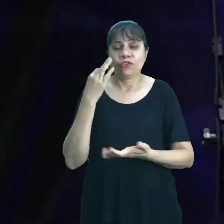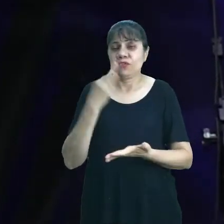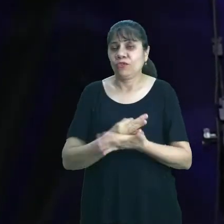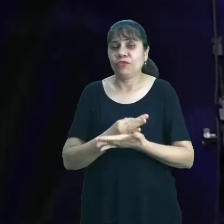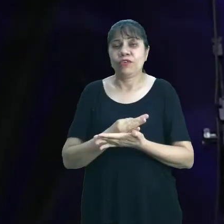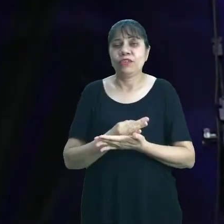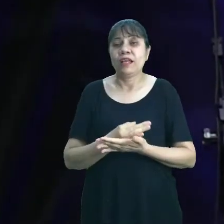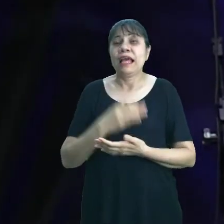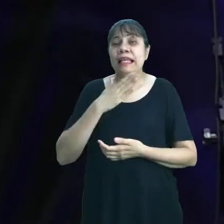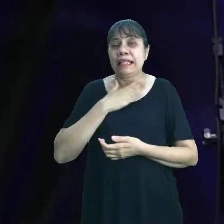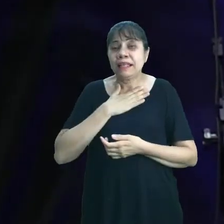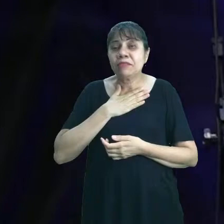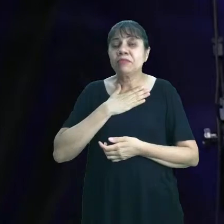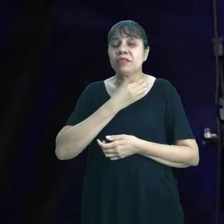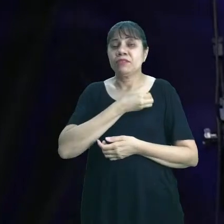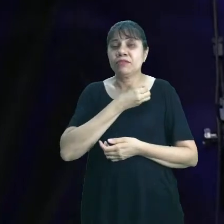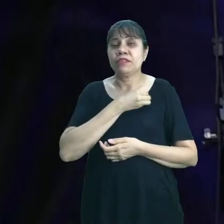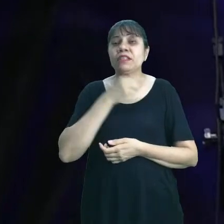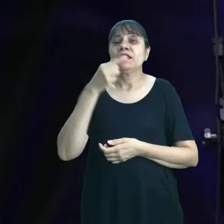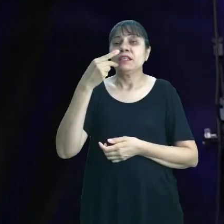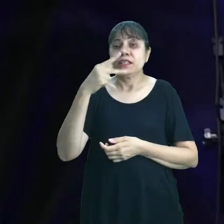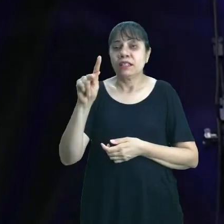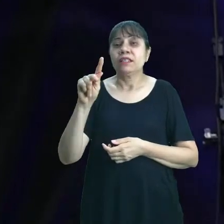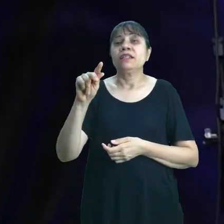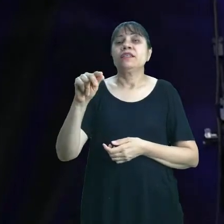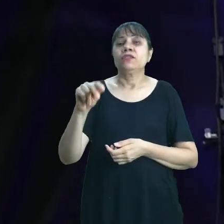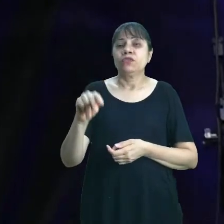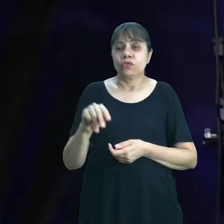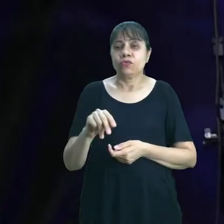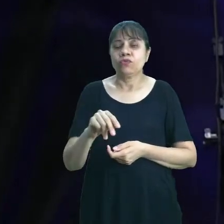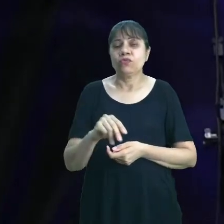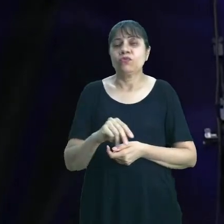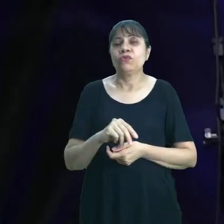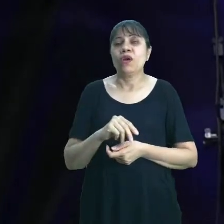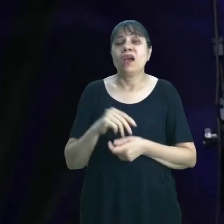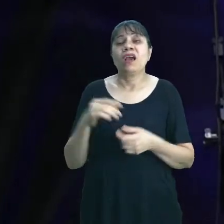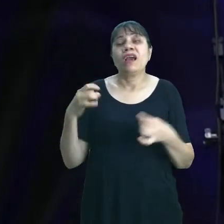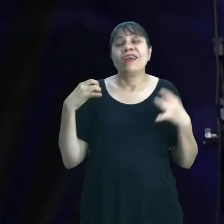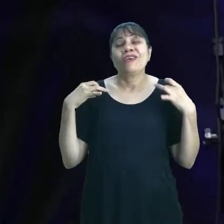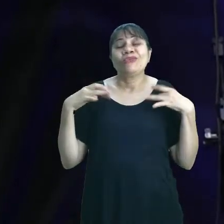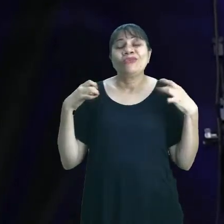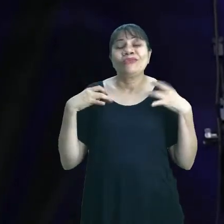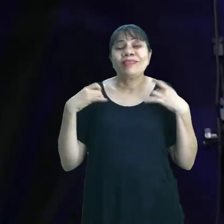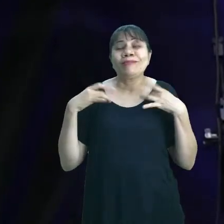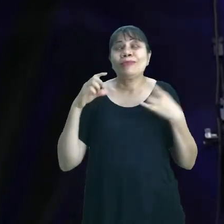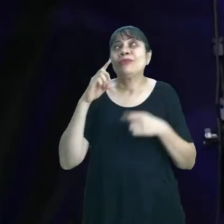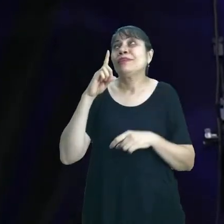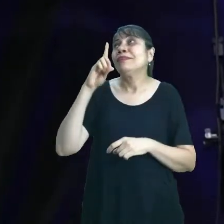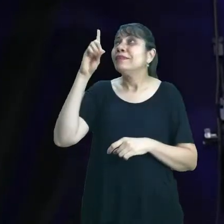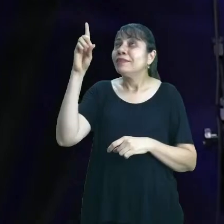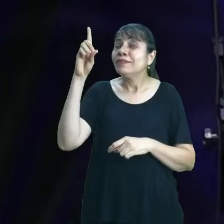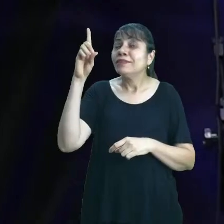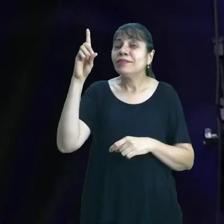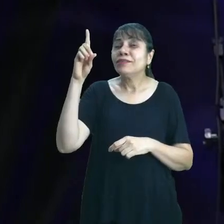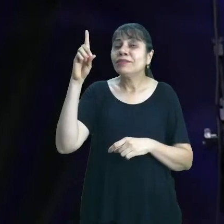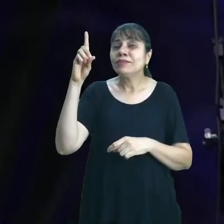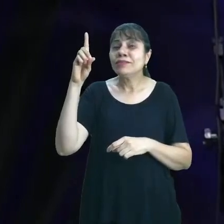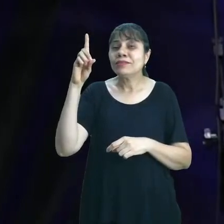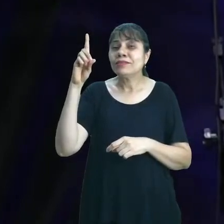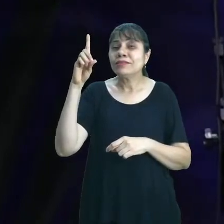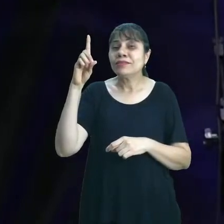minha e na sua vida, é o temor a Deus. É o temor a